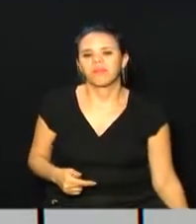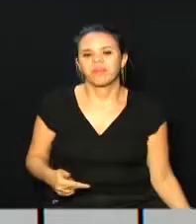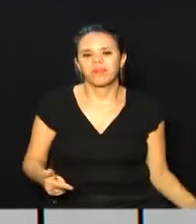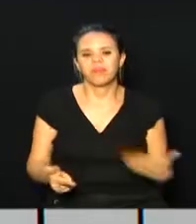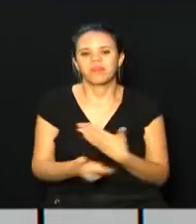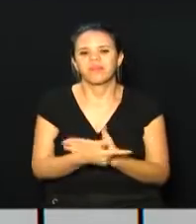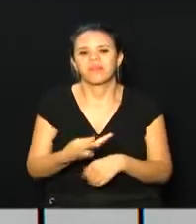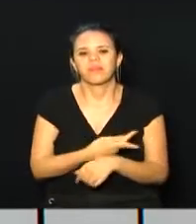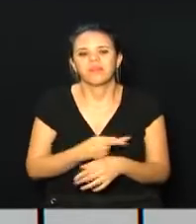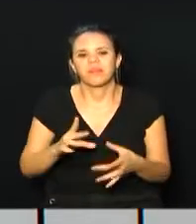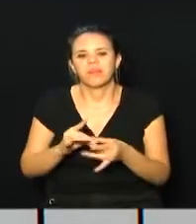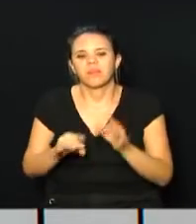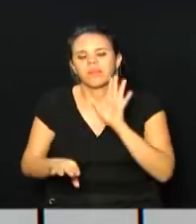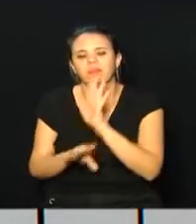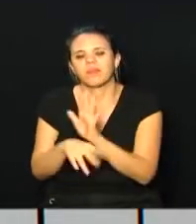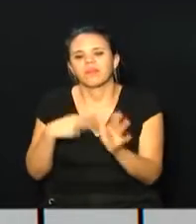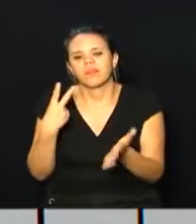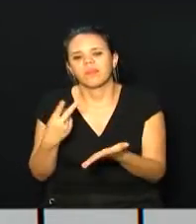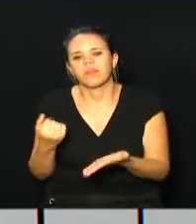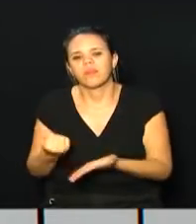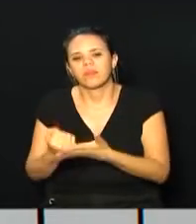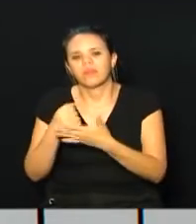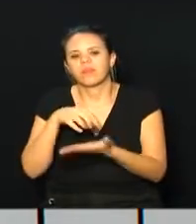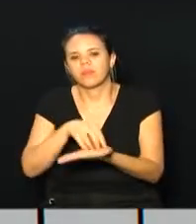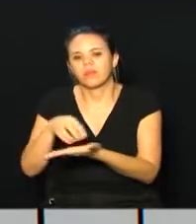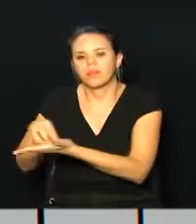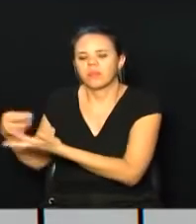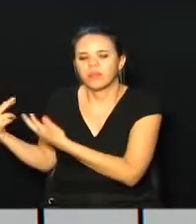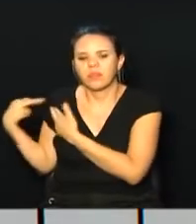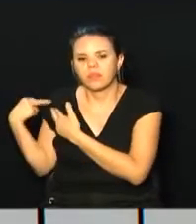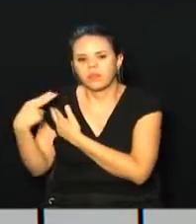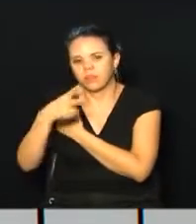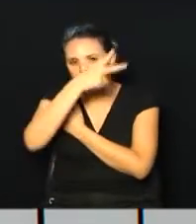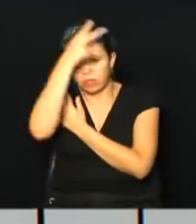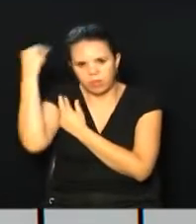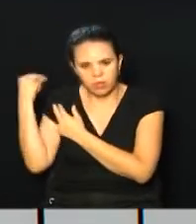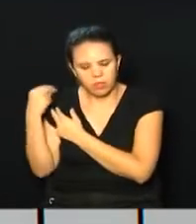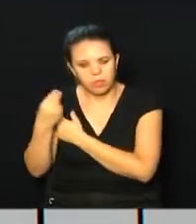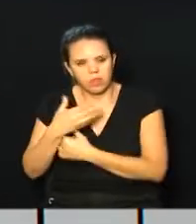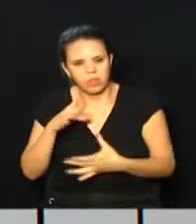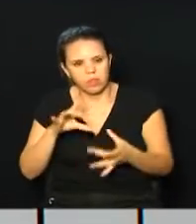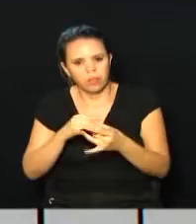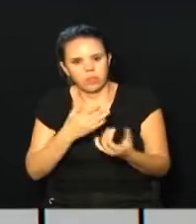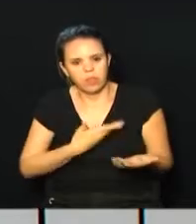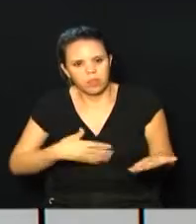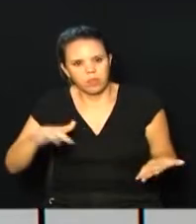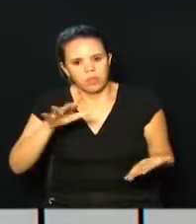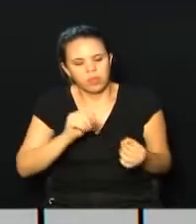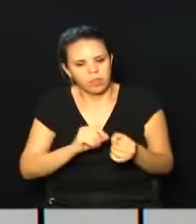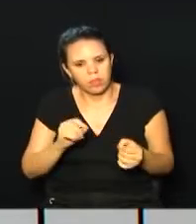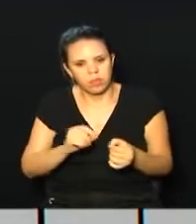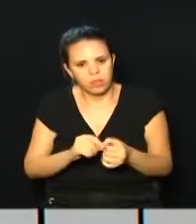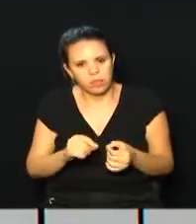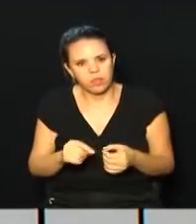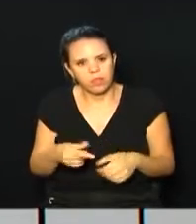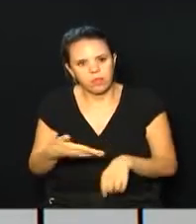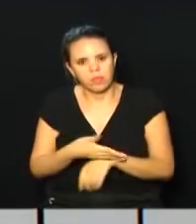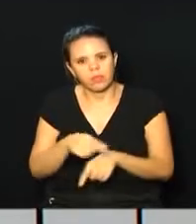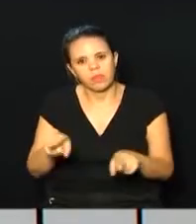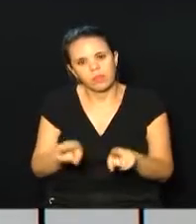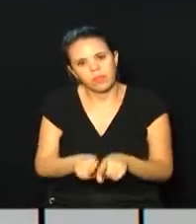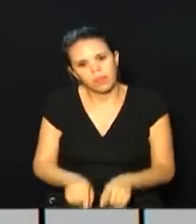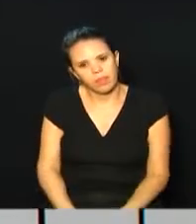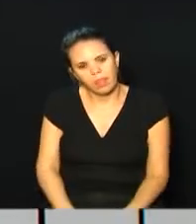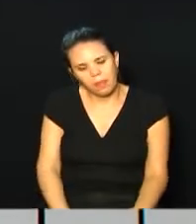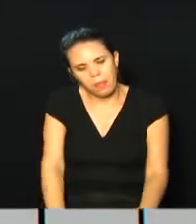fazer a minha parte também como vereador de cobrar dos órgãos responsáveis, seja a Prefeitura, Estado, União, que eles façam a sua parte também.